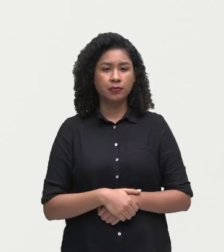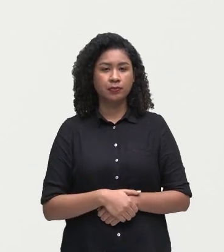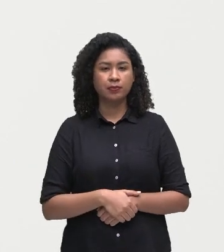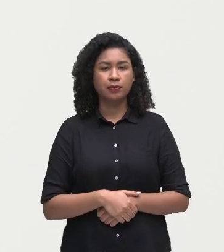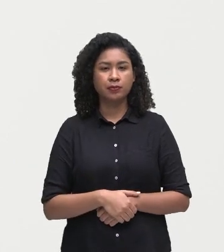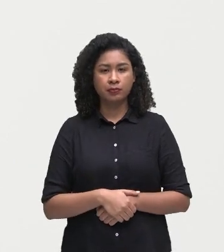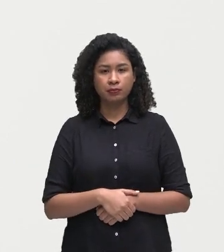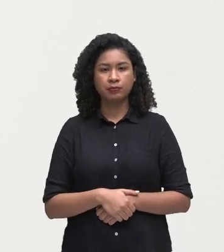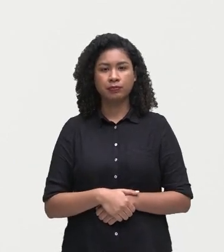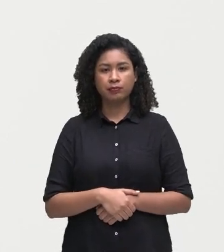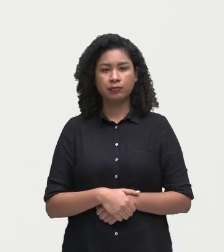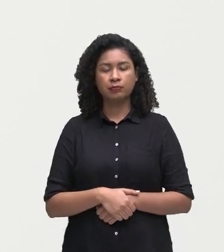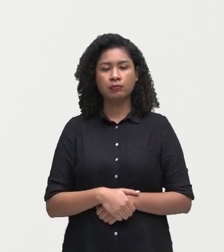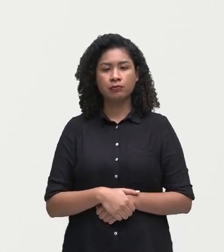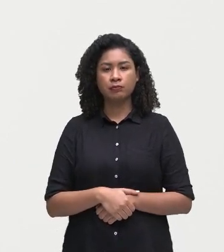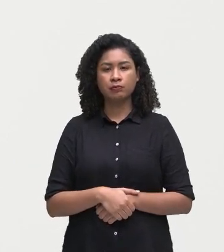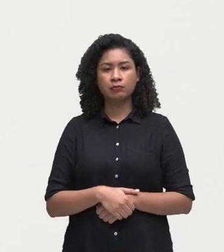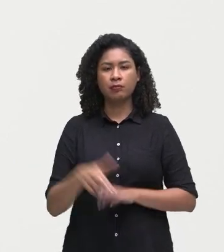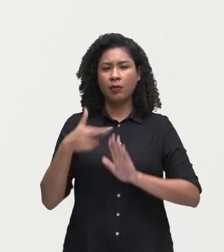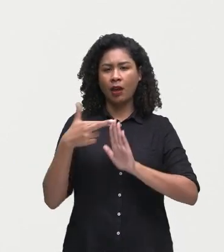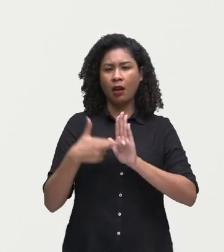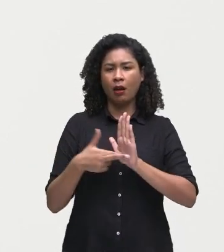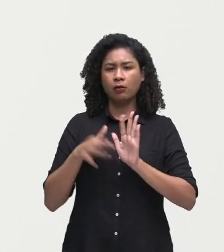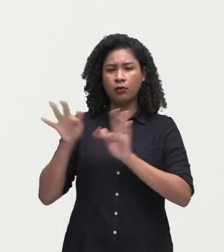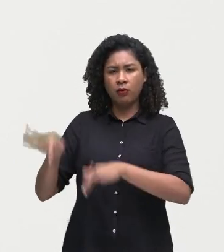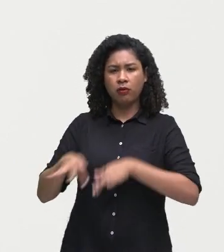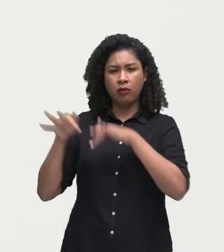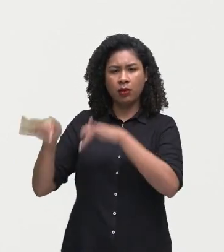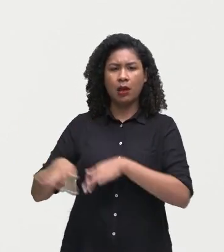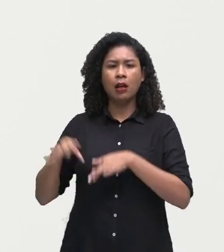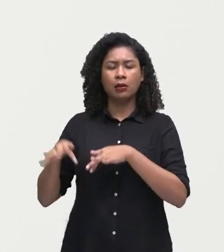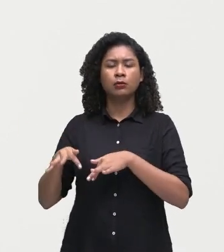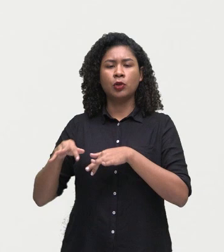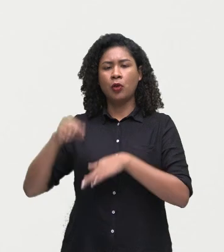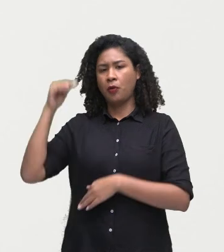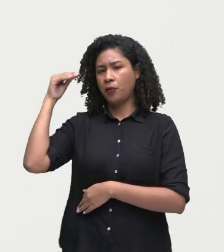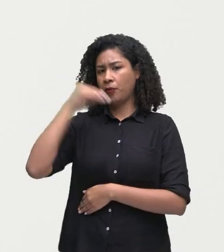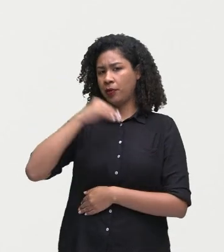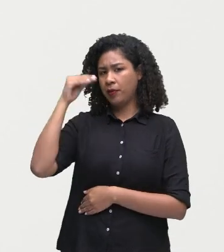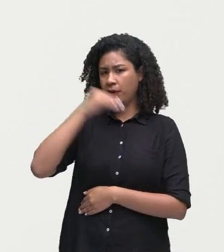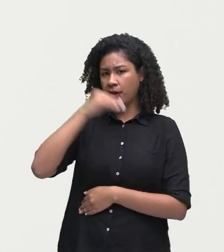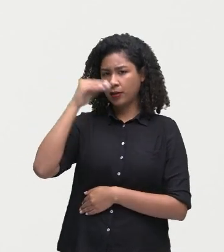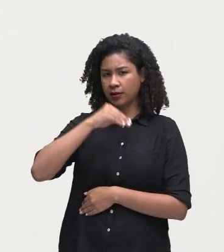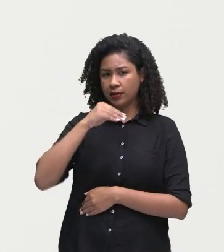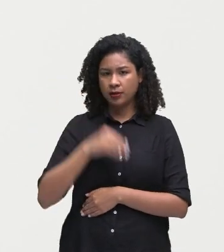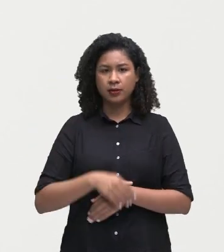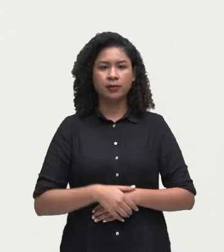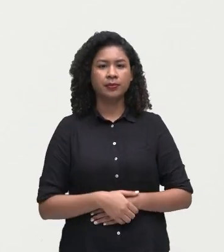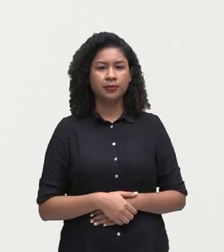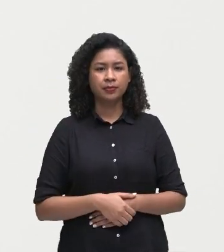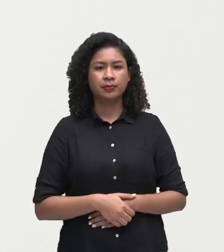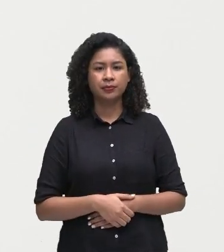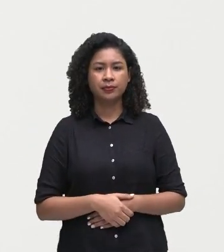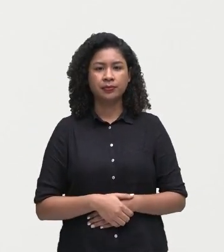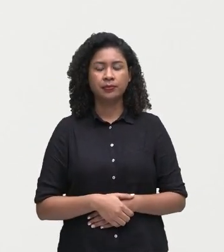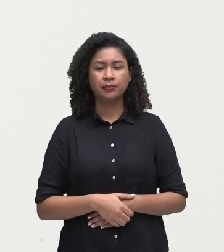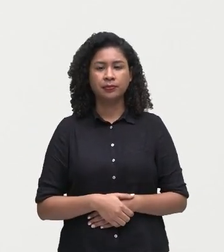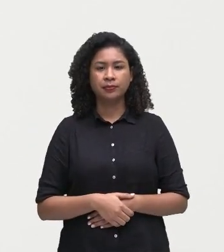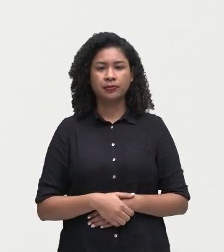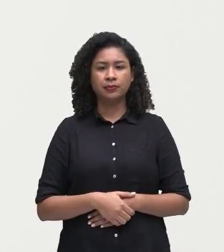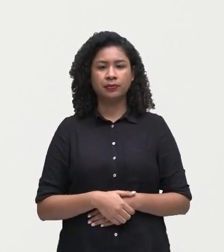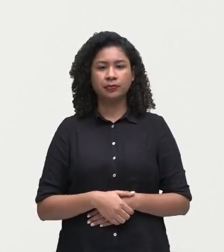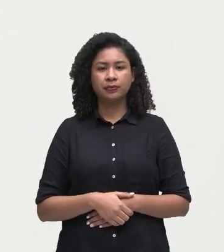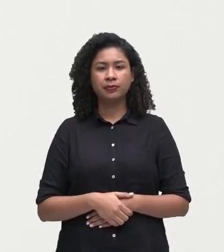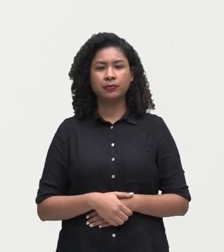feudal, provocando uma acentuada queda demográfica, num processo inverso ao da expressão